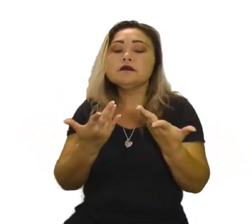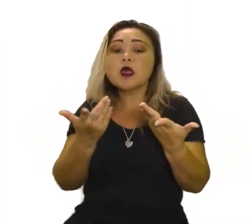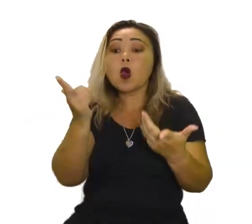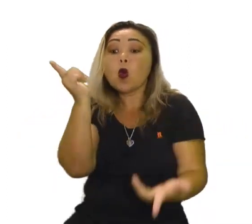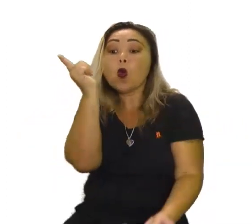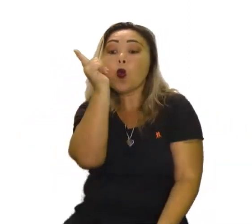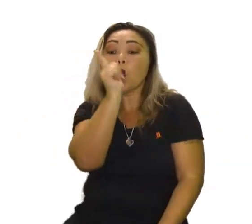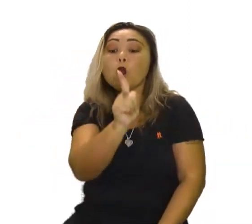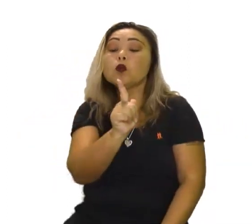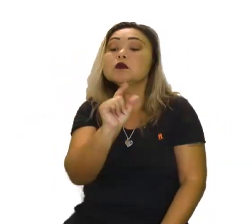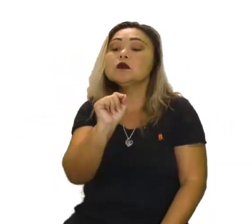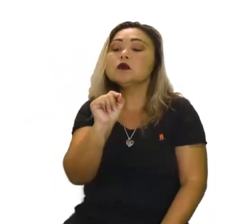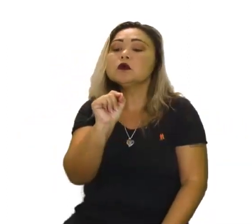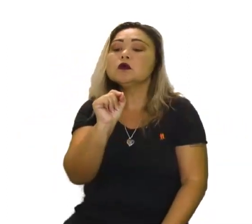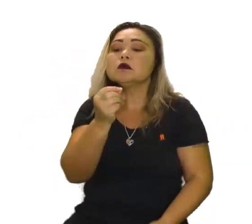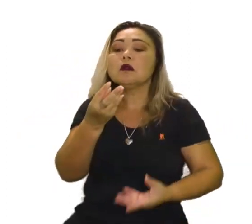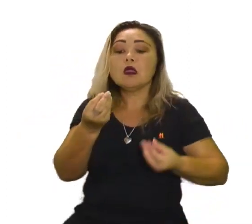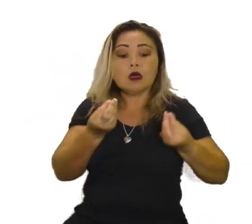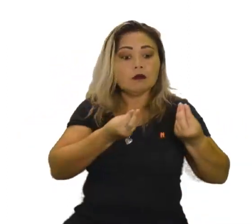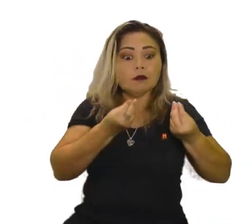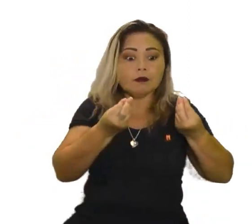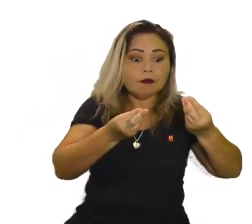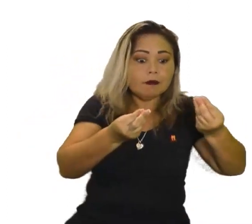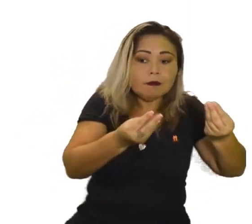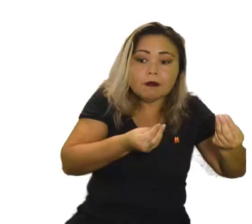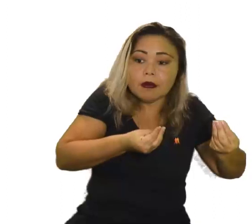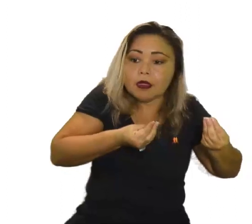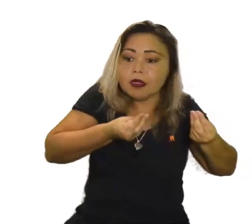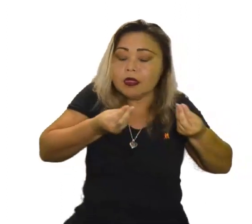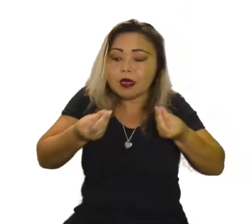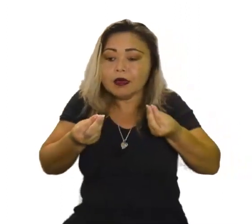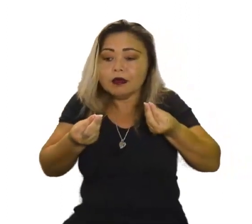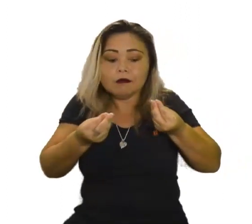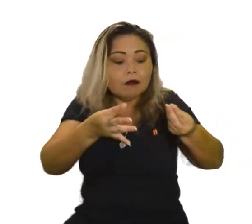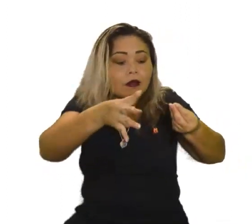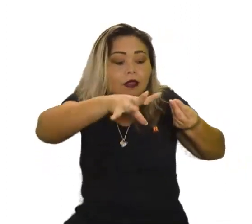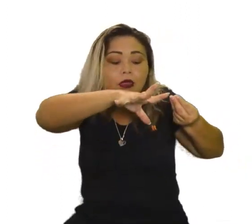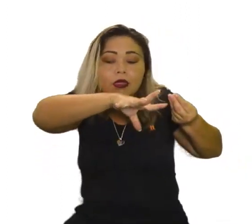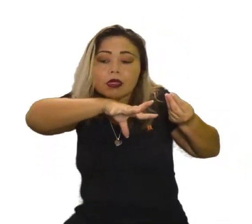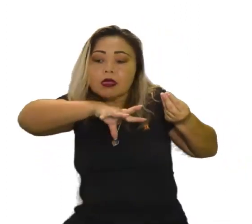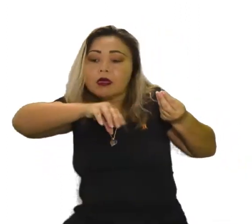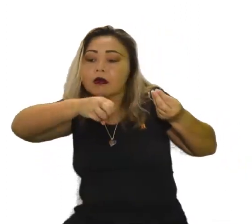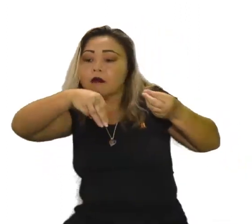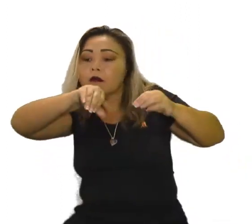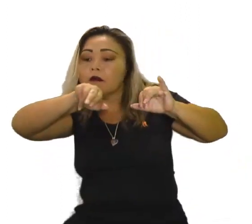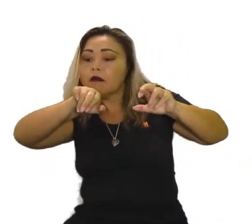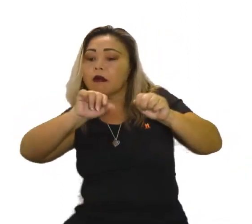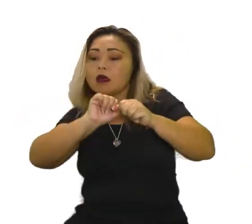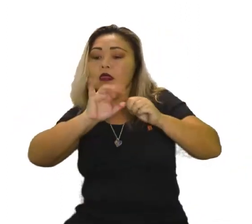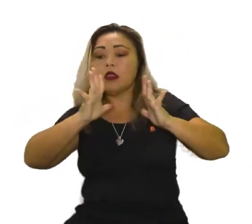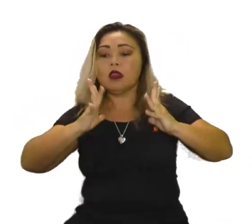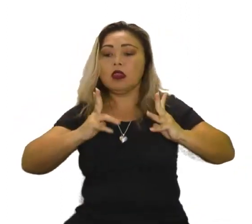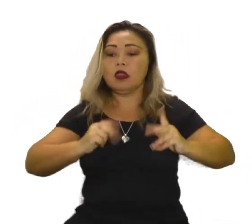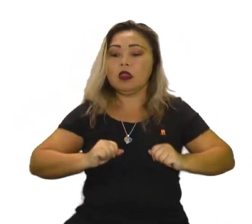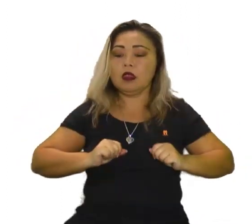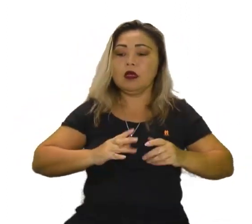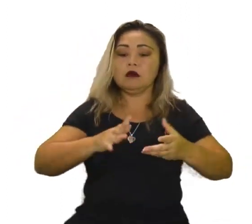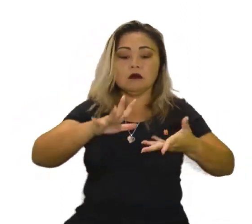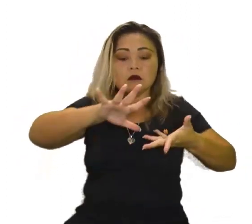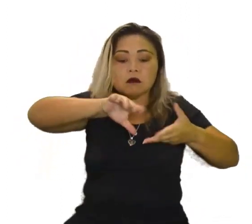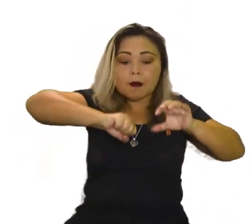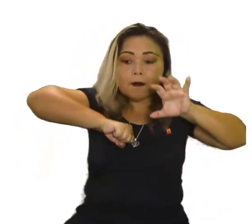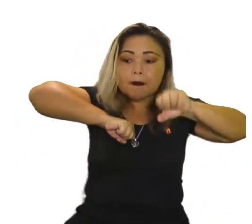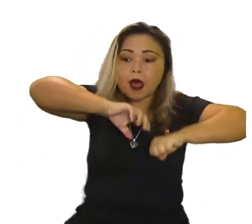conseguir realizar os manejos dentro do apiário. Manejos de limpeza,